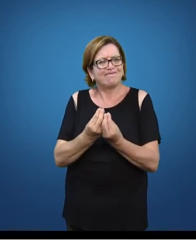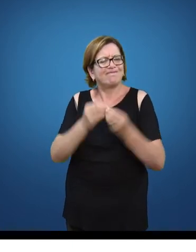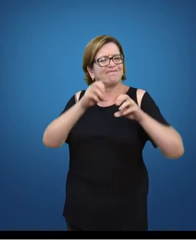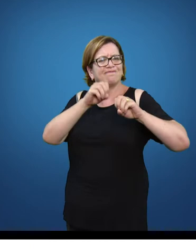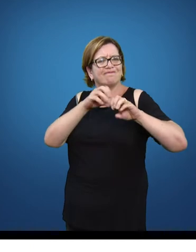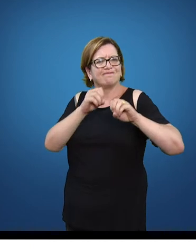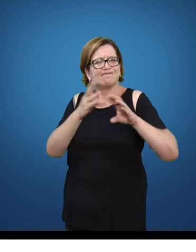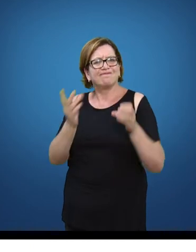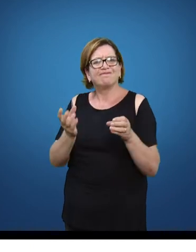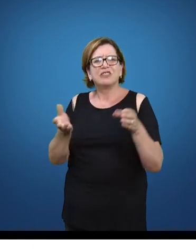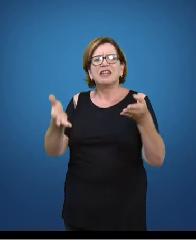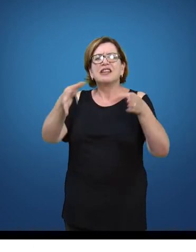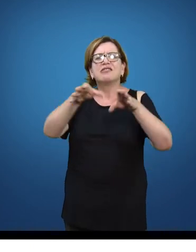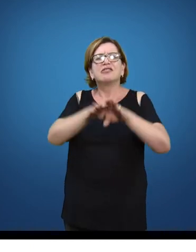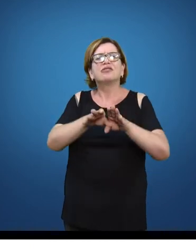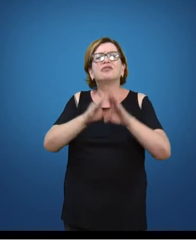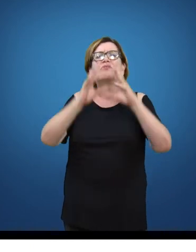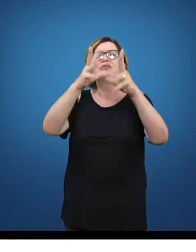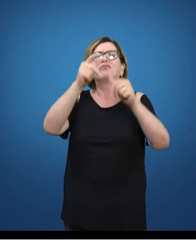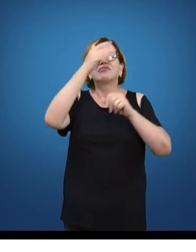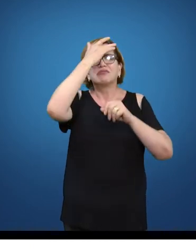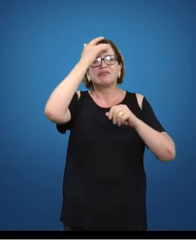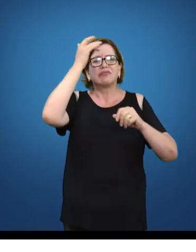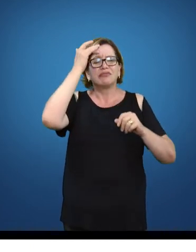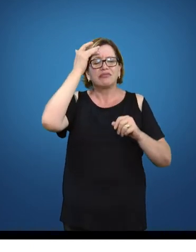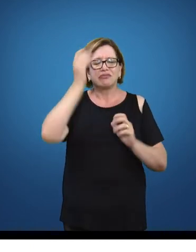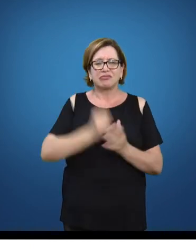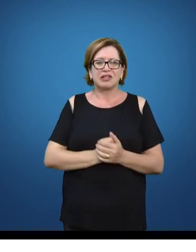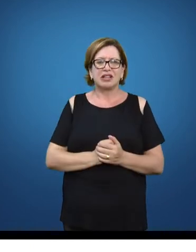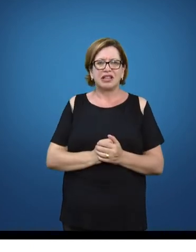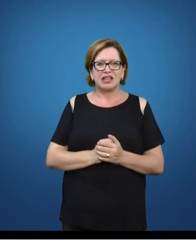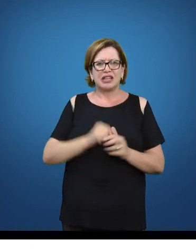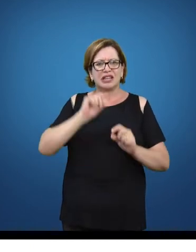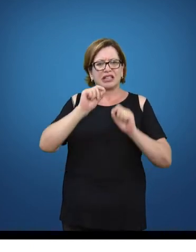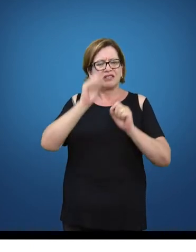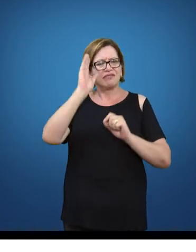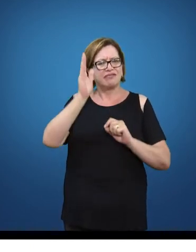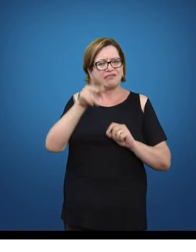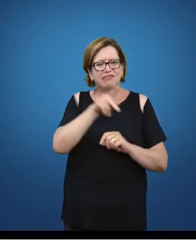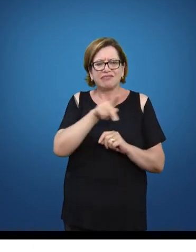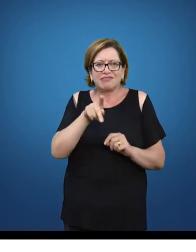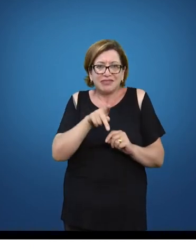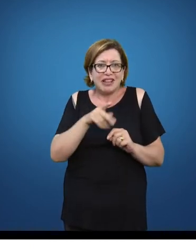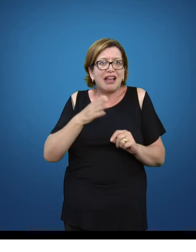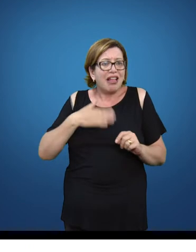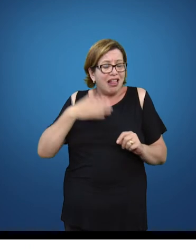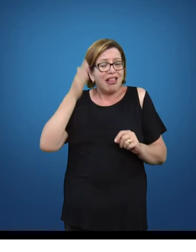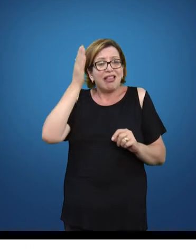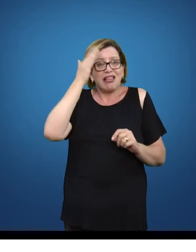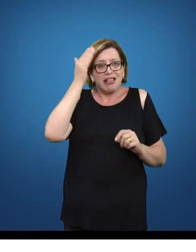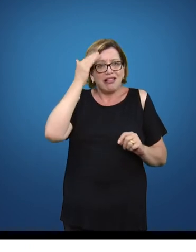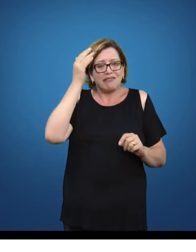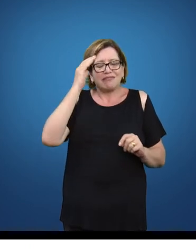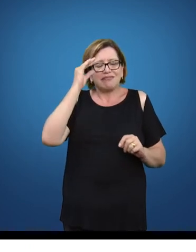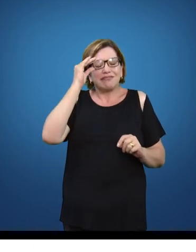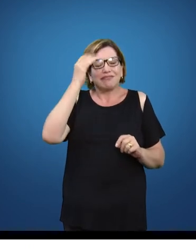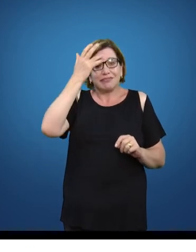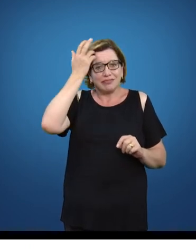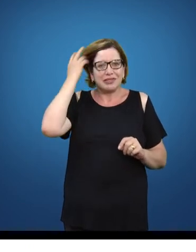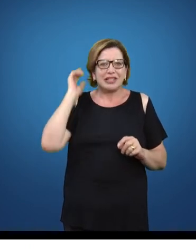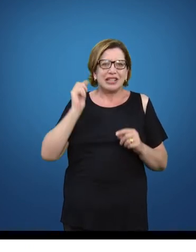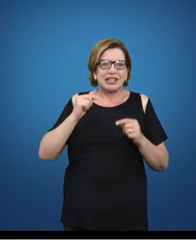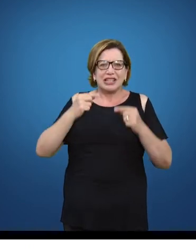para todos quem já é professor que já é professora é voz corrente no cotidiano